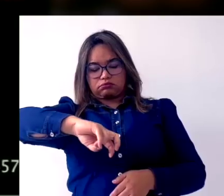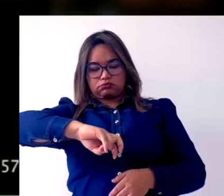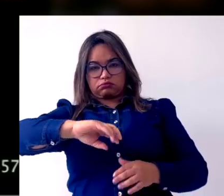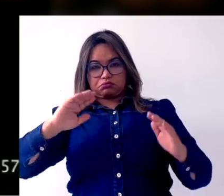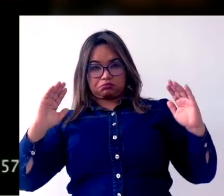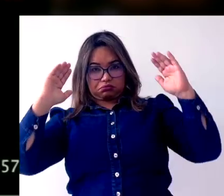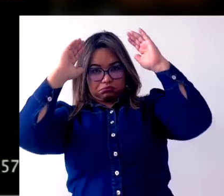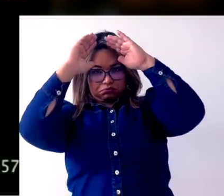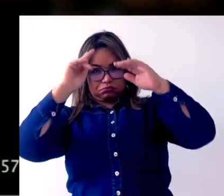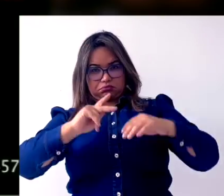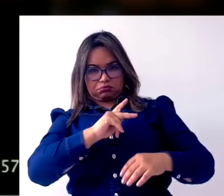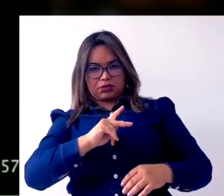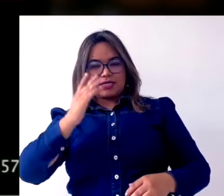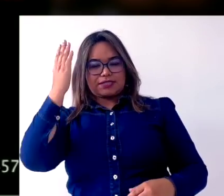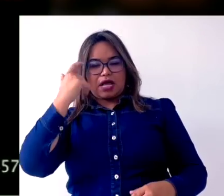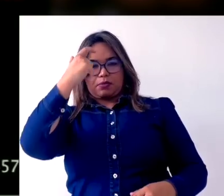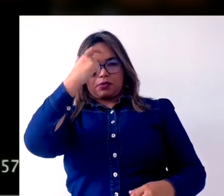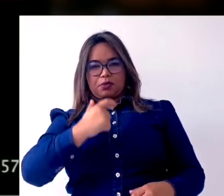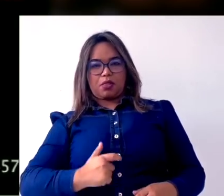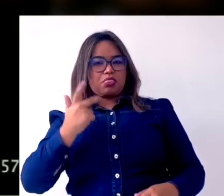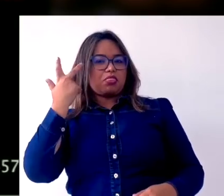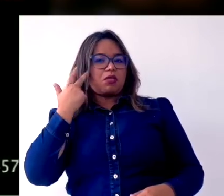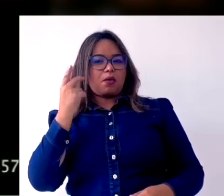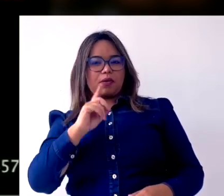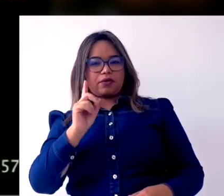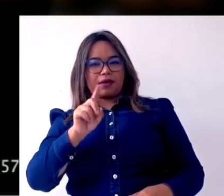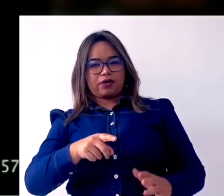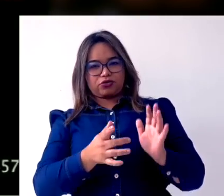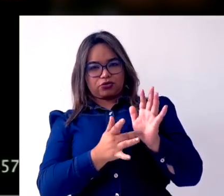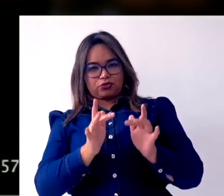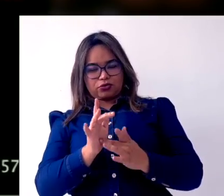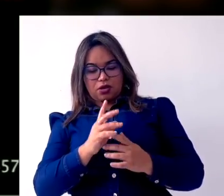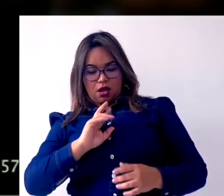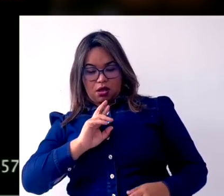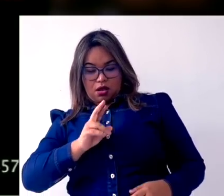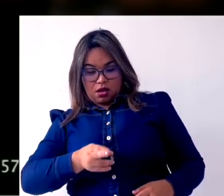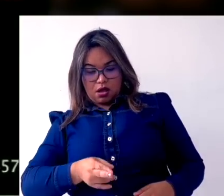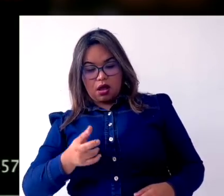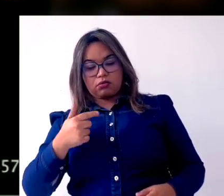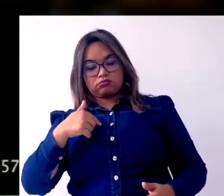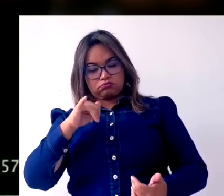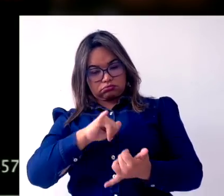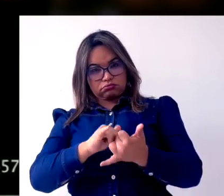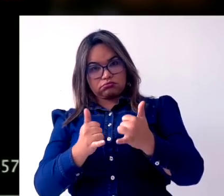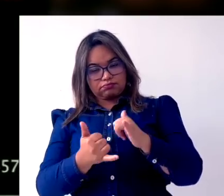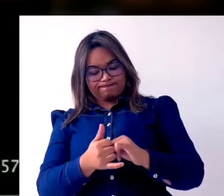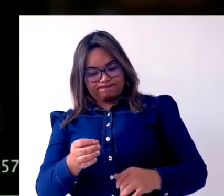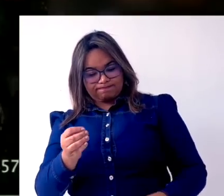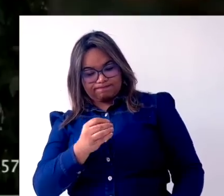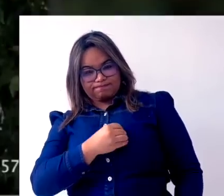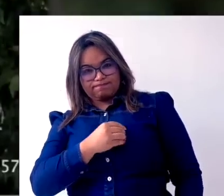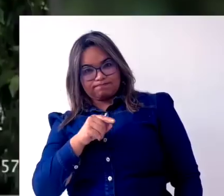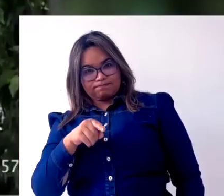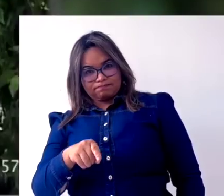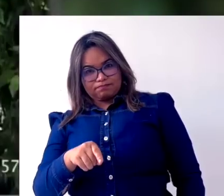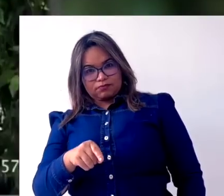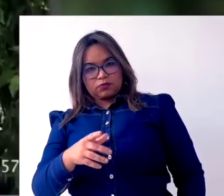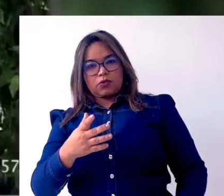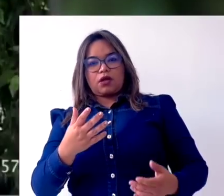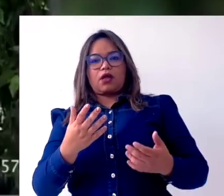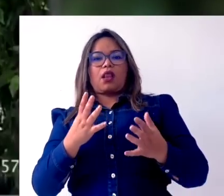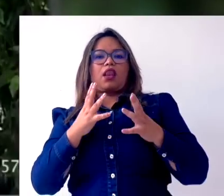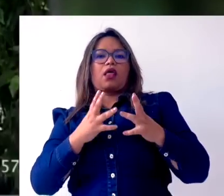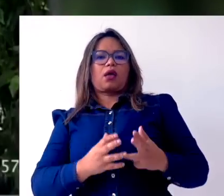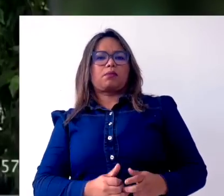a um outro Cristo. Ele escuta as palavras, eu te absolvo dos teus pecados, e o horrendo fardo de pecados cai da sua alma